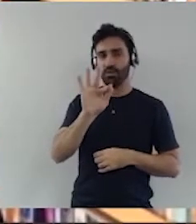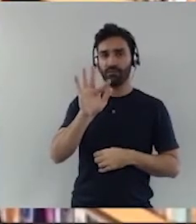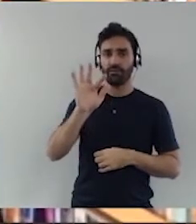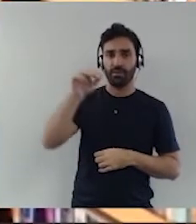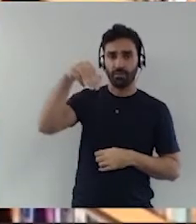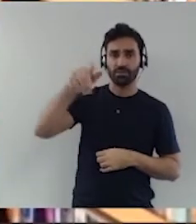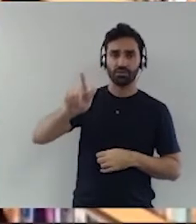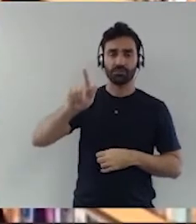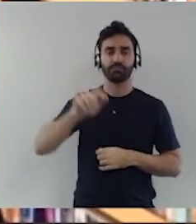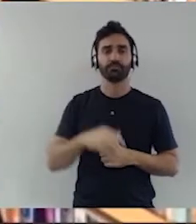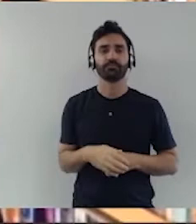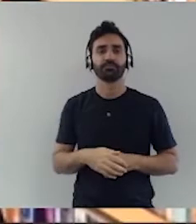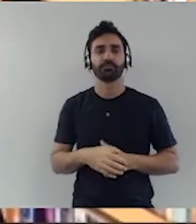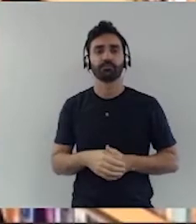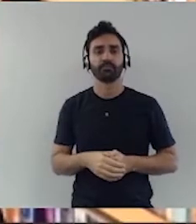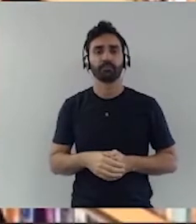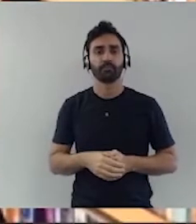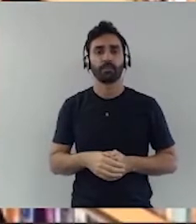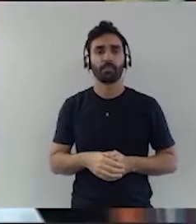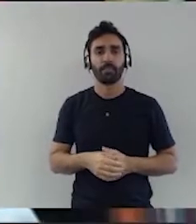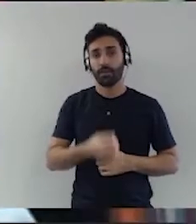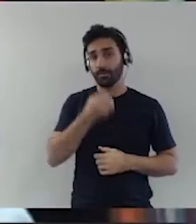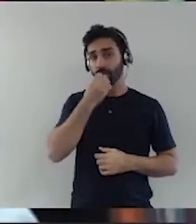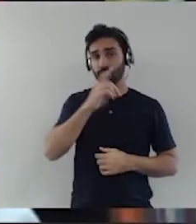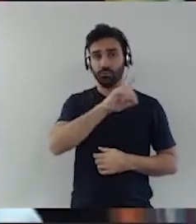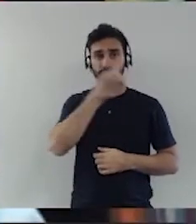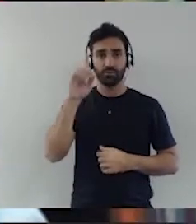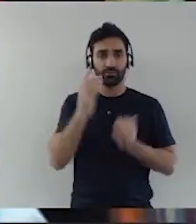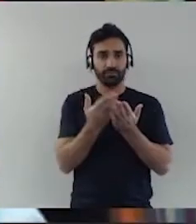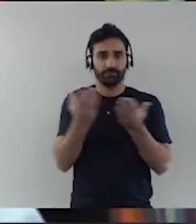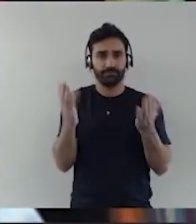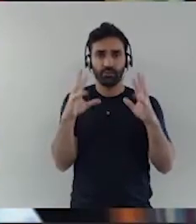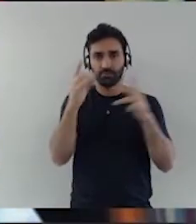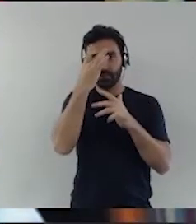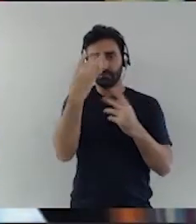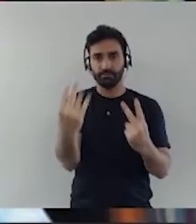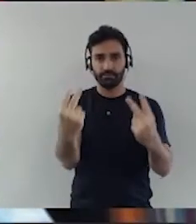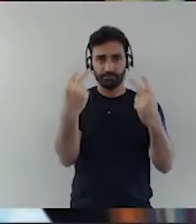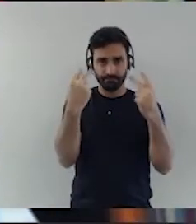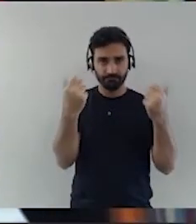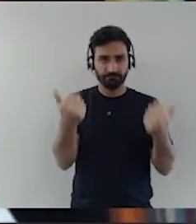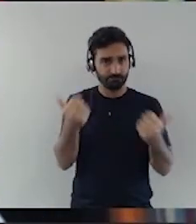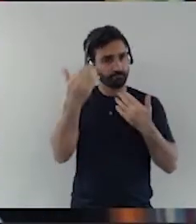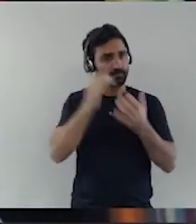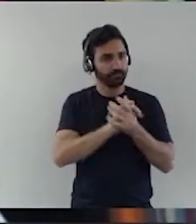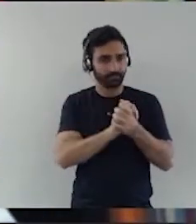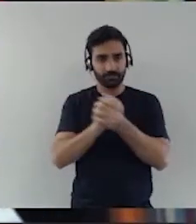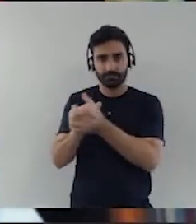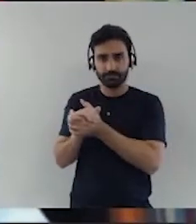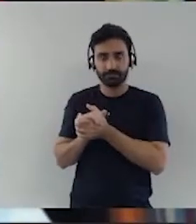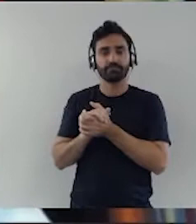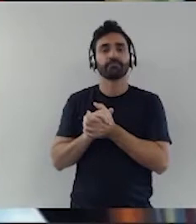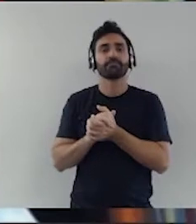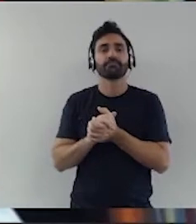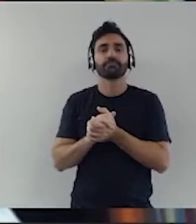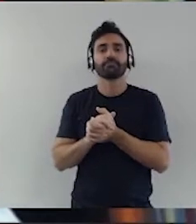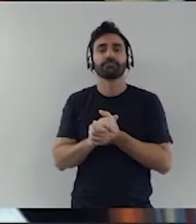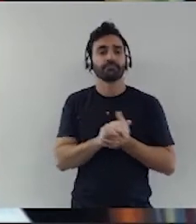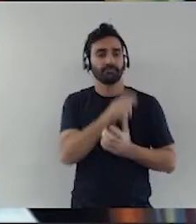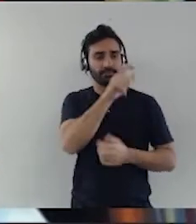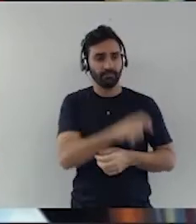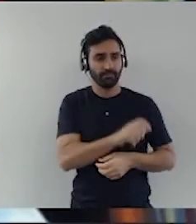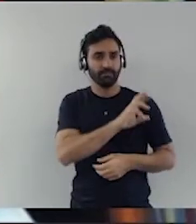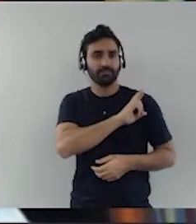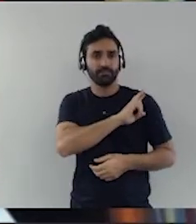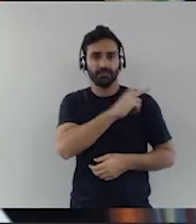Mota. Muito bom dia a todos e a todas que nos assistem. Meus cumprimentos iniciais, o nosso moderador,